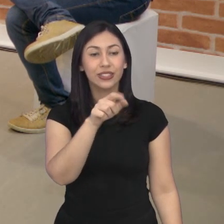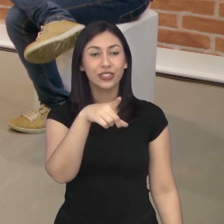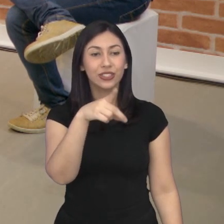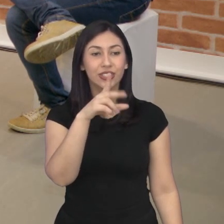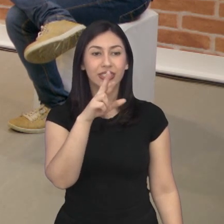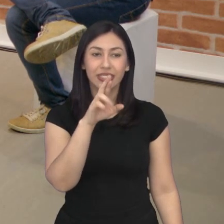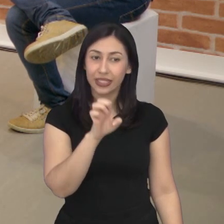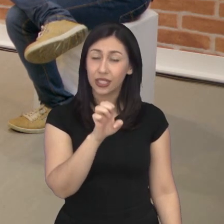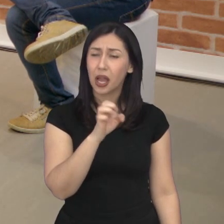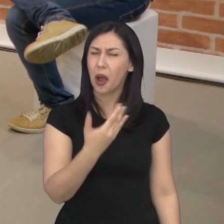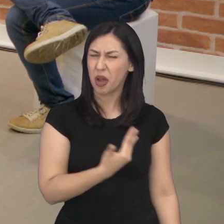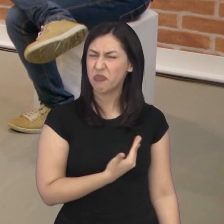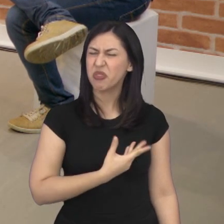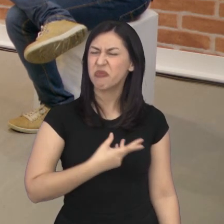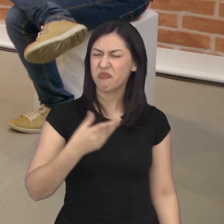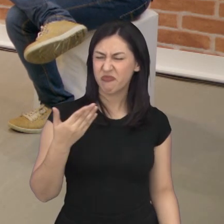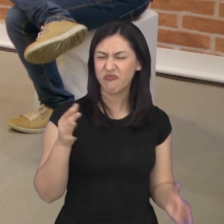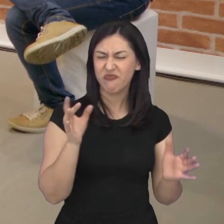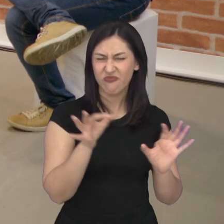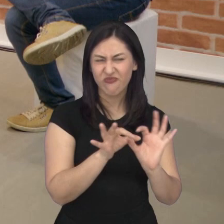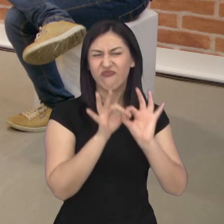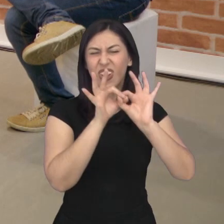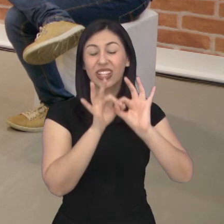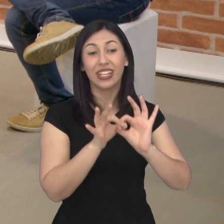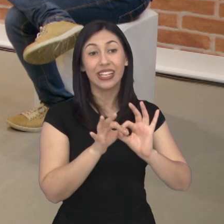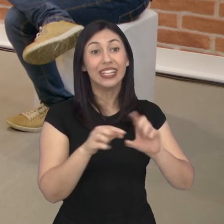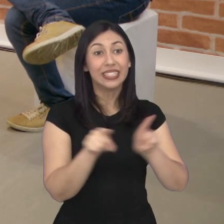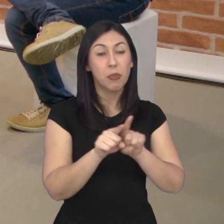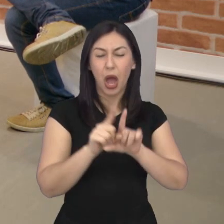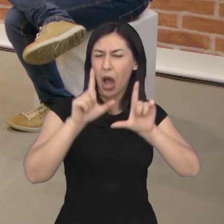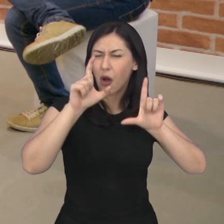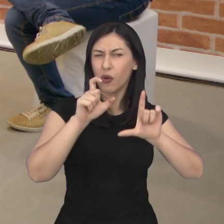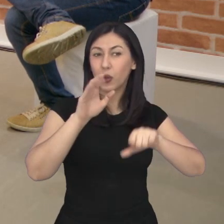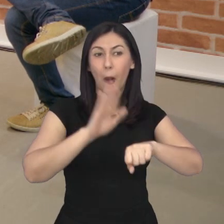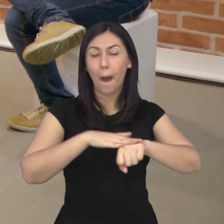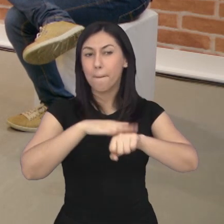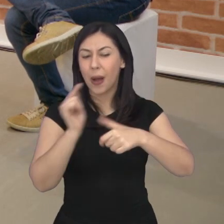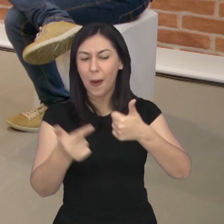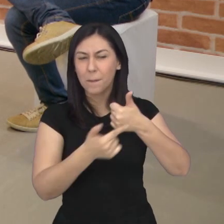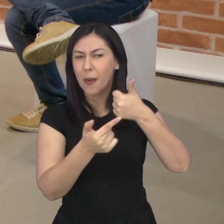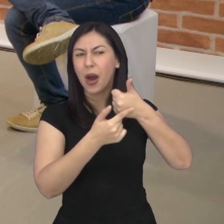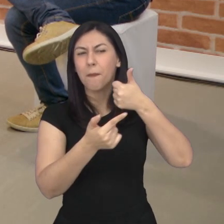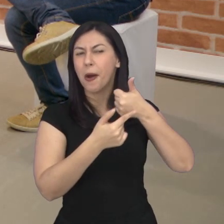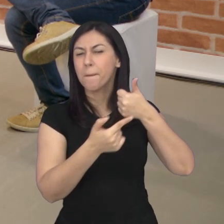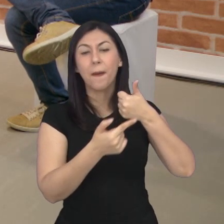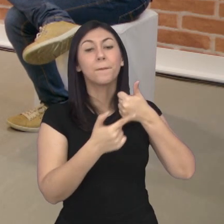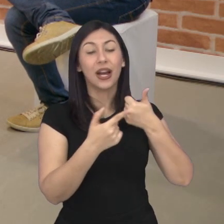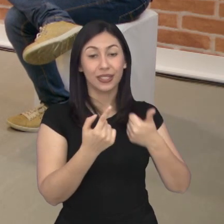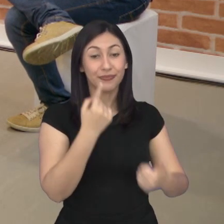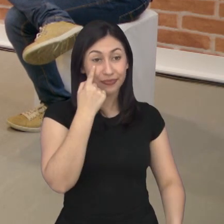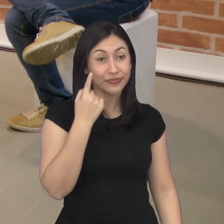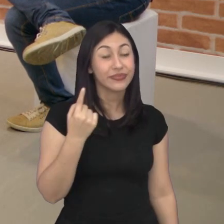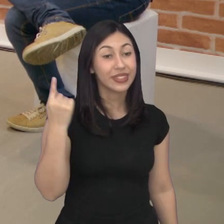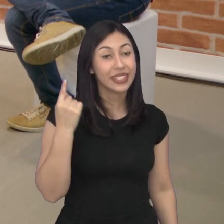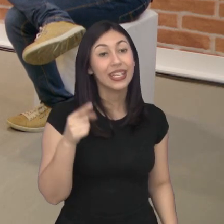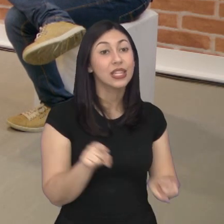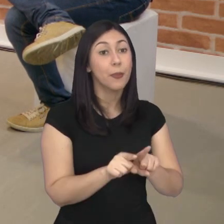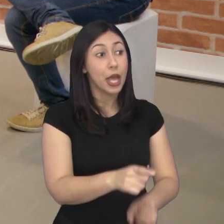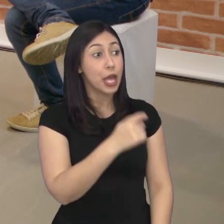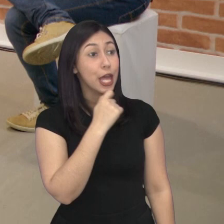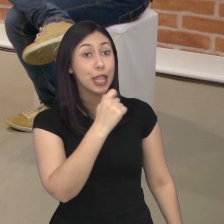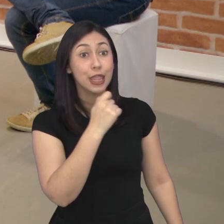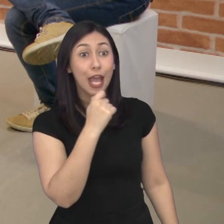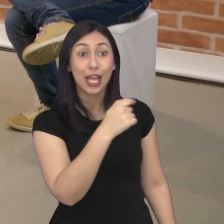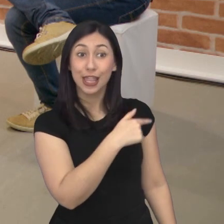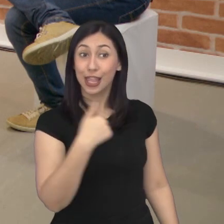foi um grande parceiro de vida, talvez Caraca. a foto que eu tive mais views na história na internet minha foi essa foto da lava. Muito legal. Tem entrevista